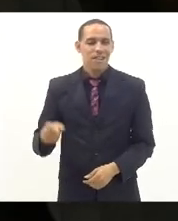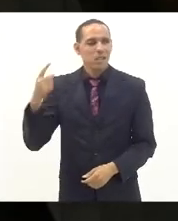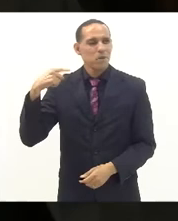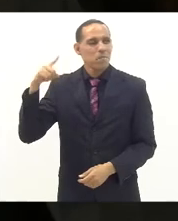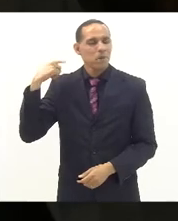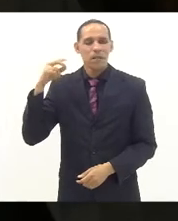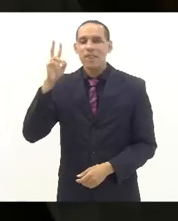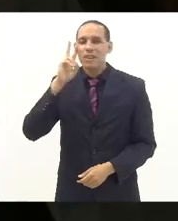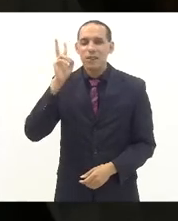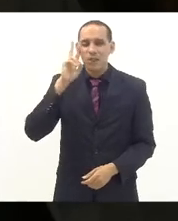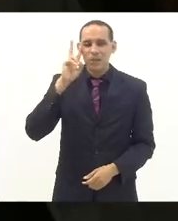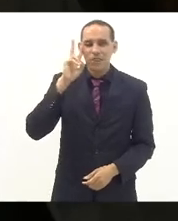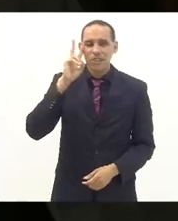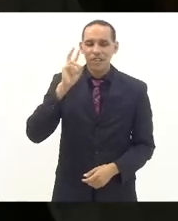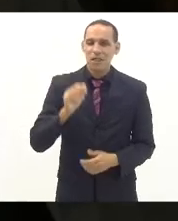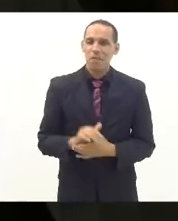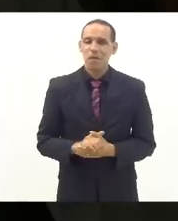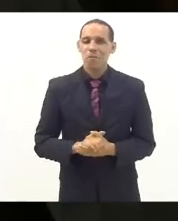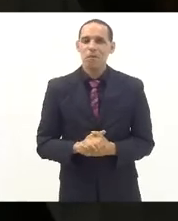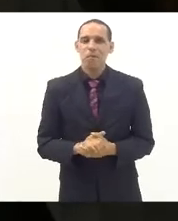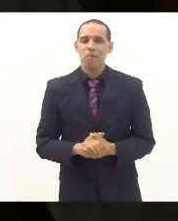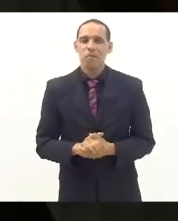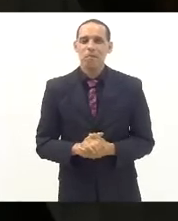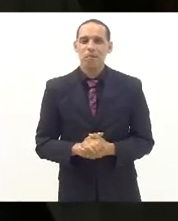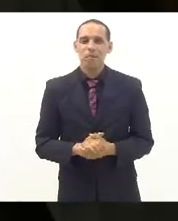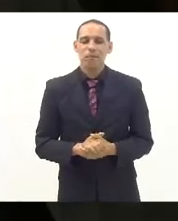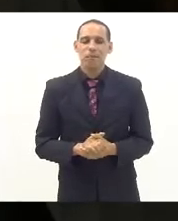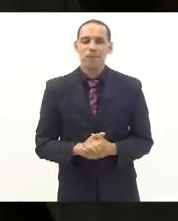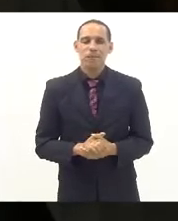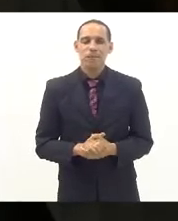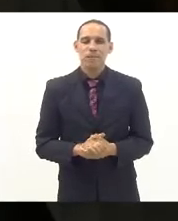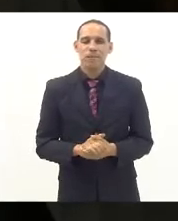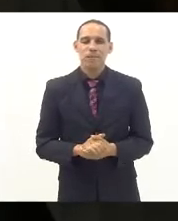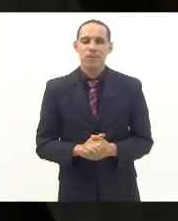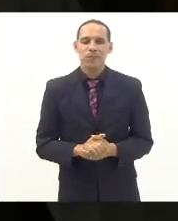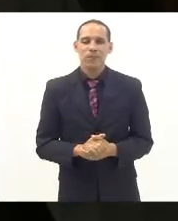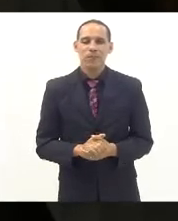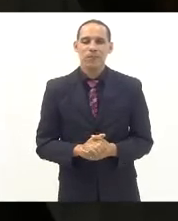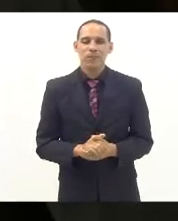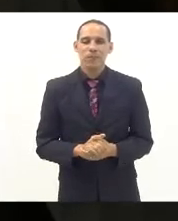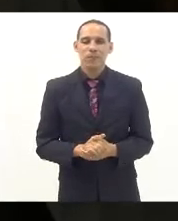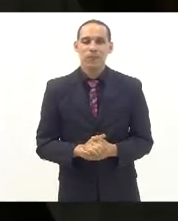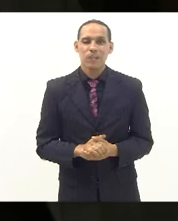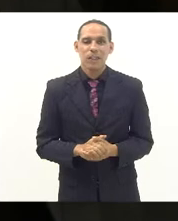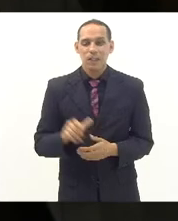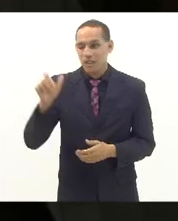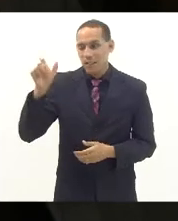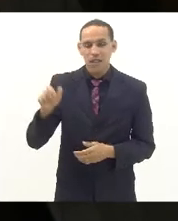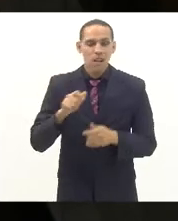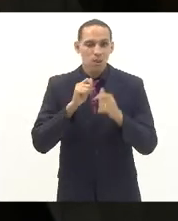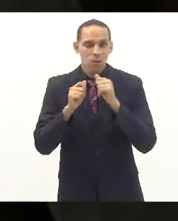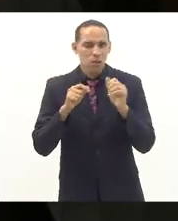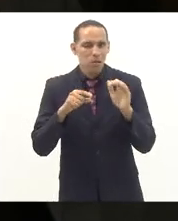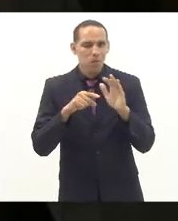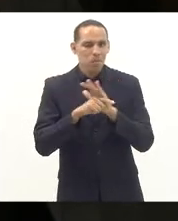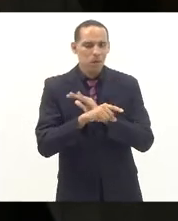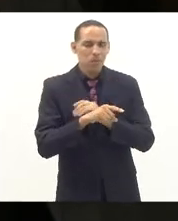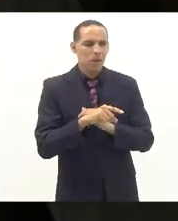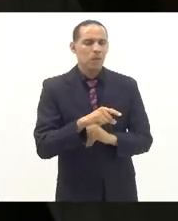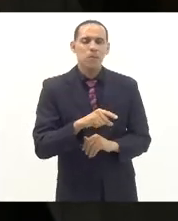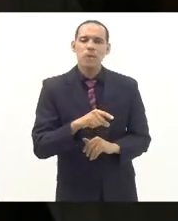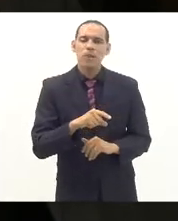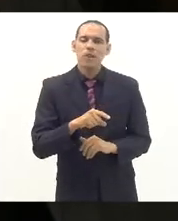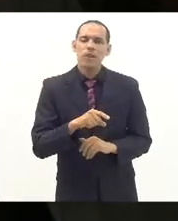publicada na última segunda-feira quando quando o jornalista perguntou é